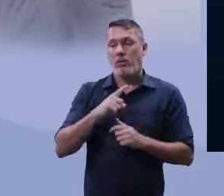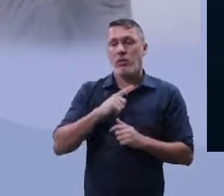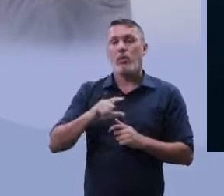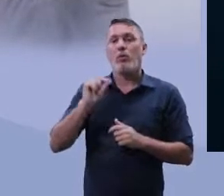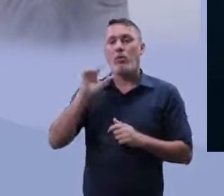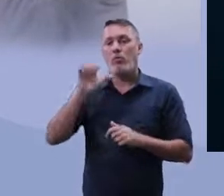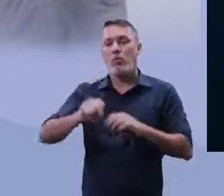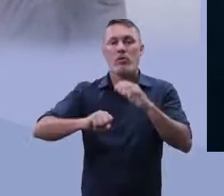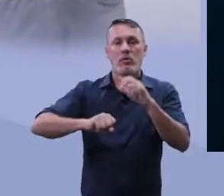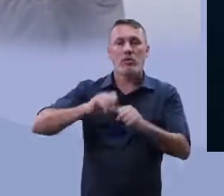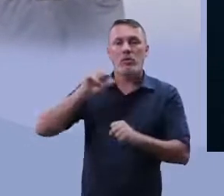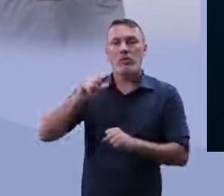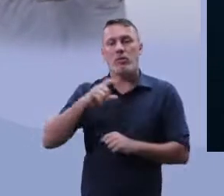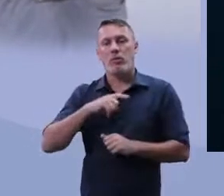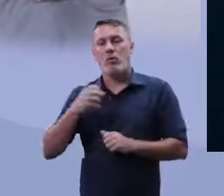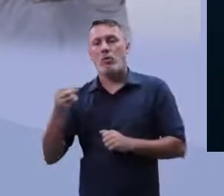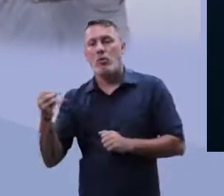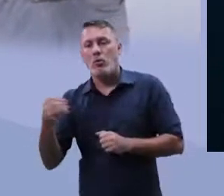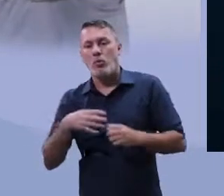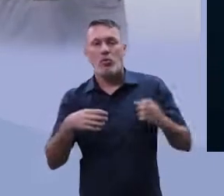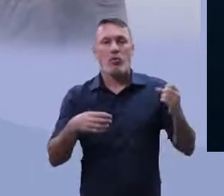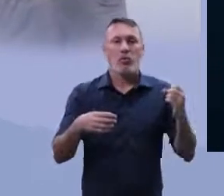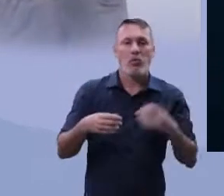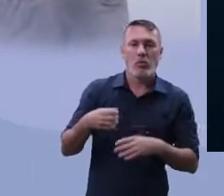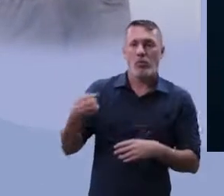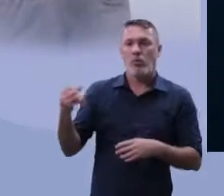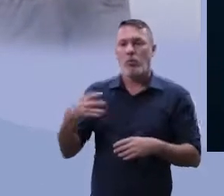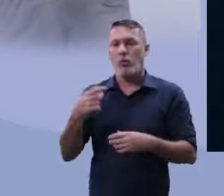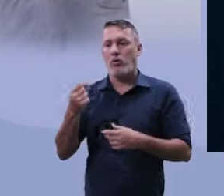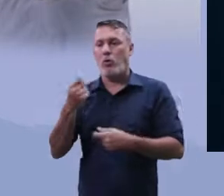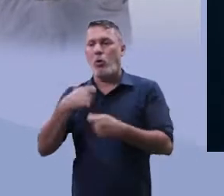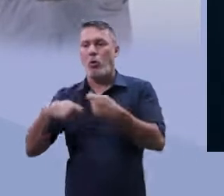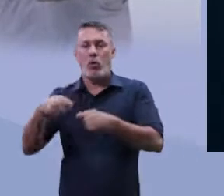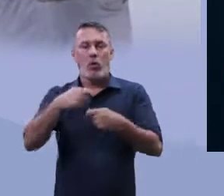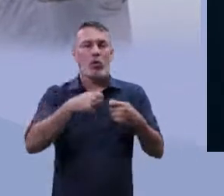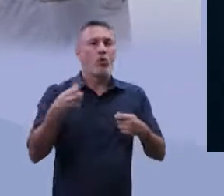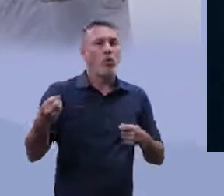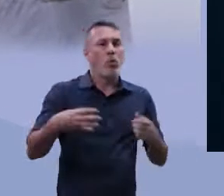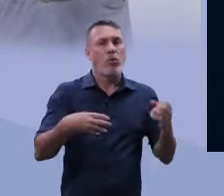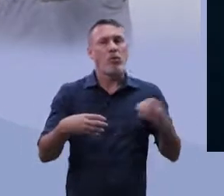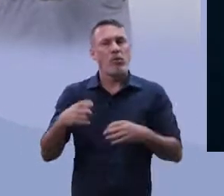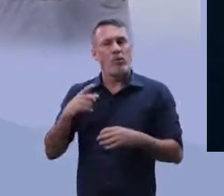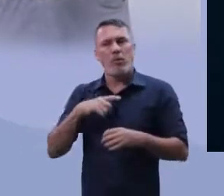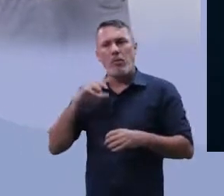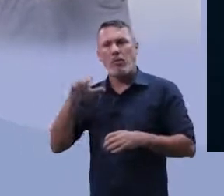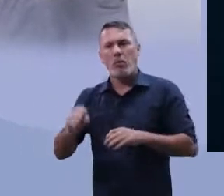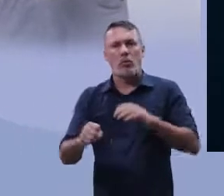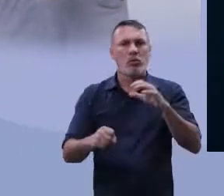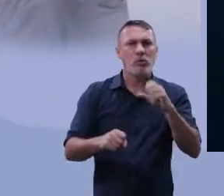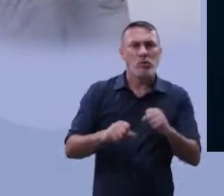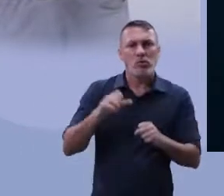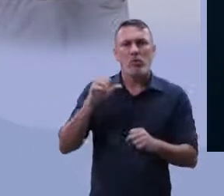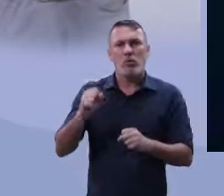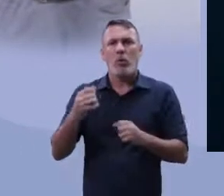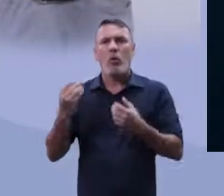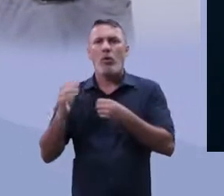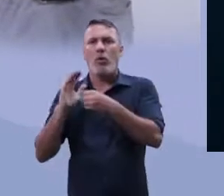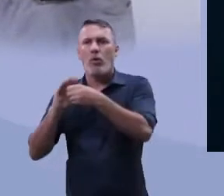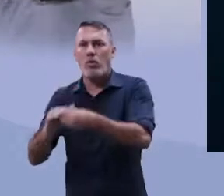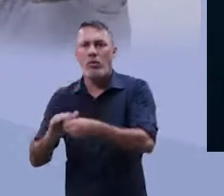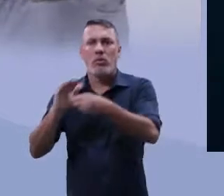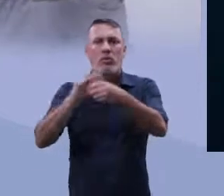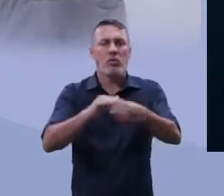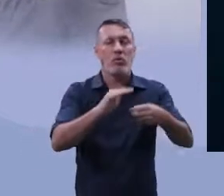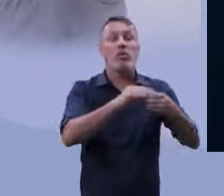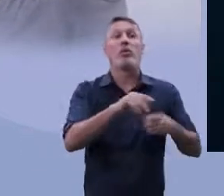vai ter, né, aquela busca por novas frentes econômicas, né, por busca por novos pontos